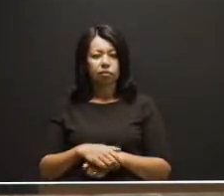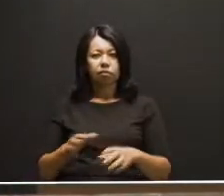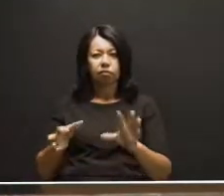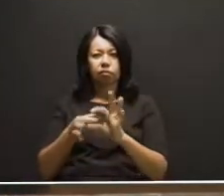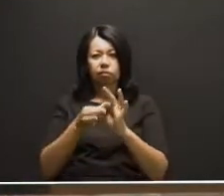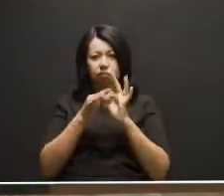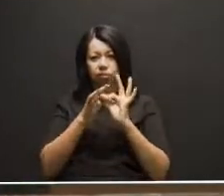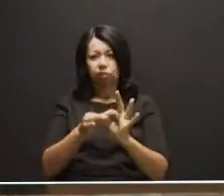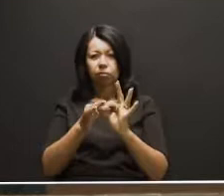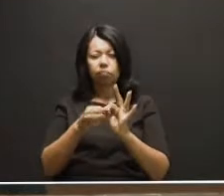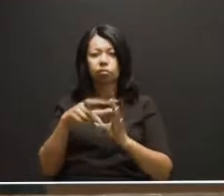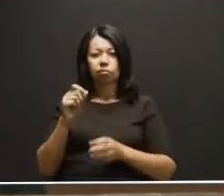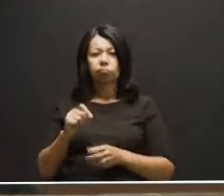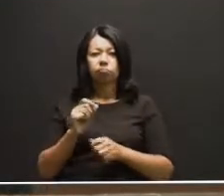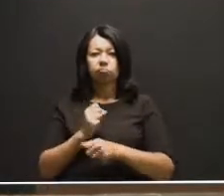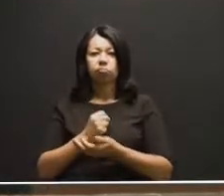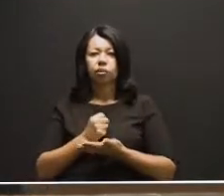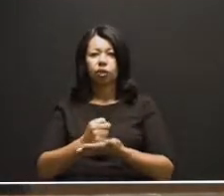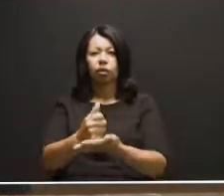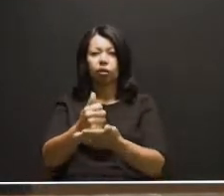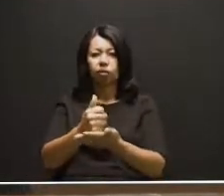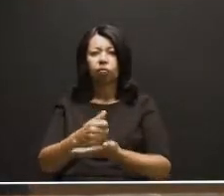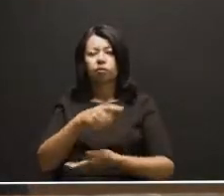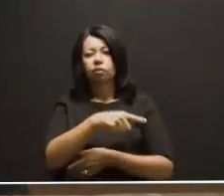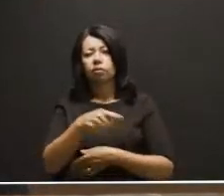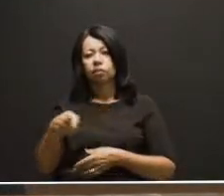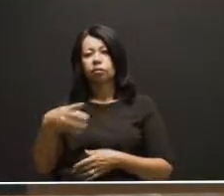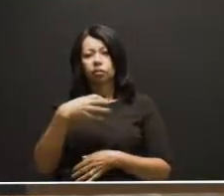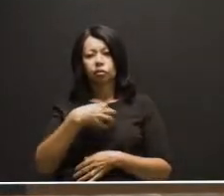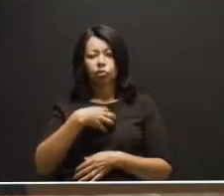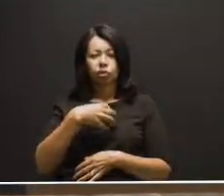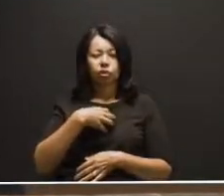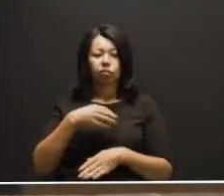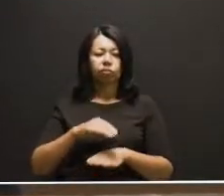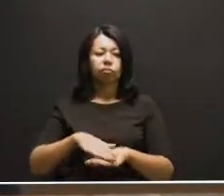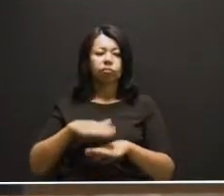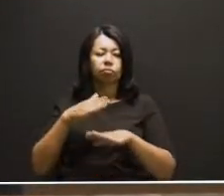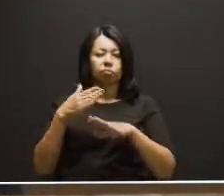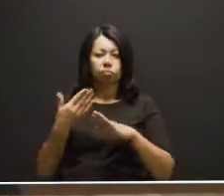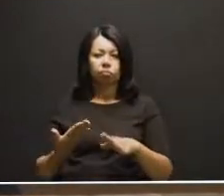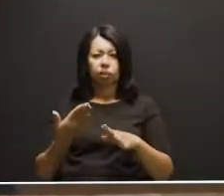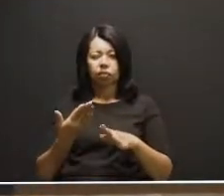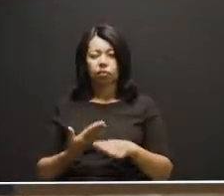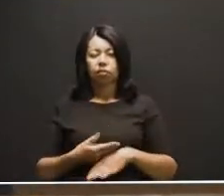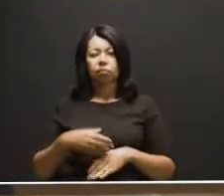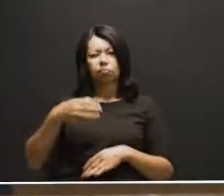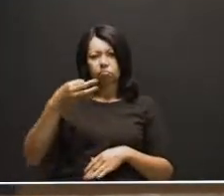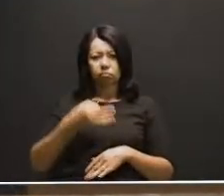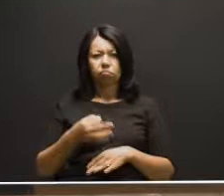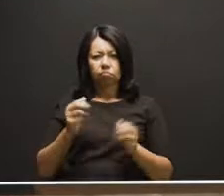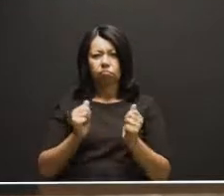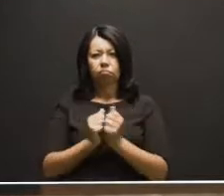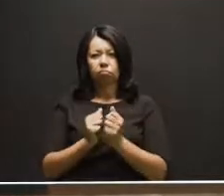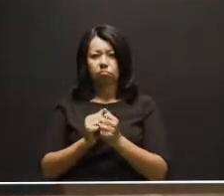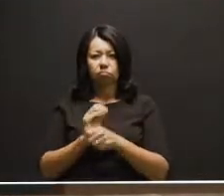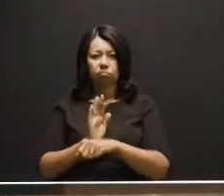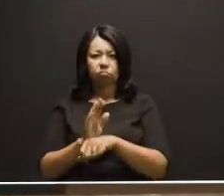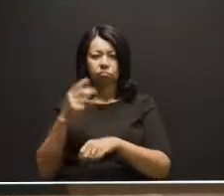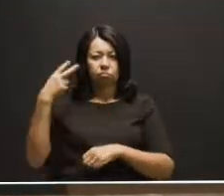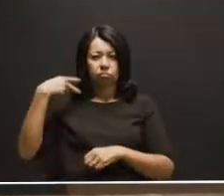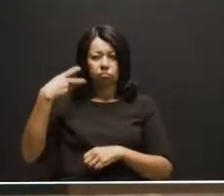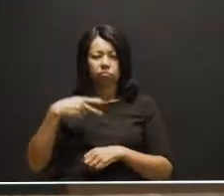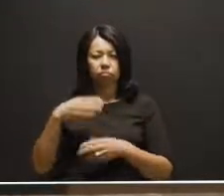consiga também apoiar vocês de uma forma mas é pontual com nossas primeiras e positivas muito